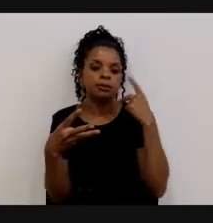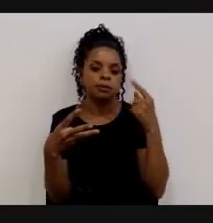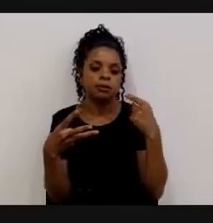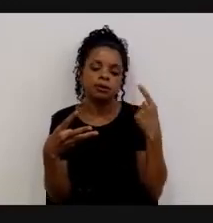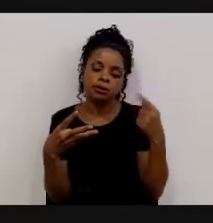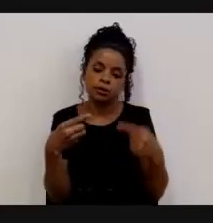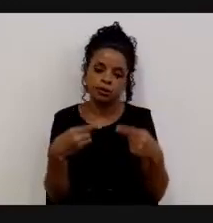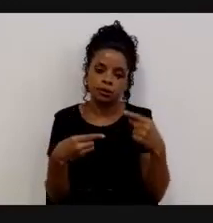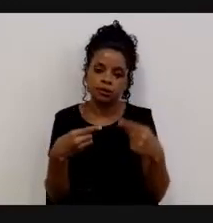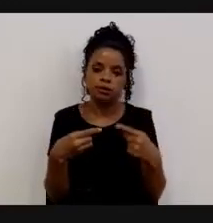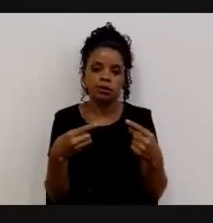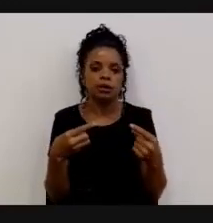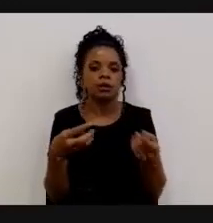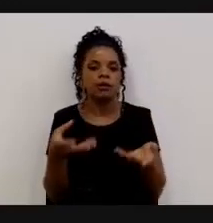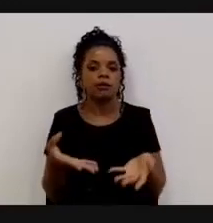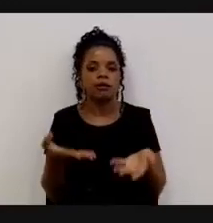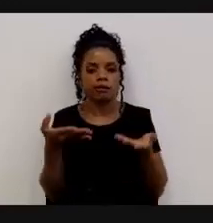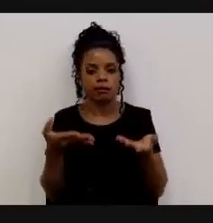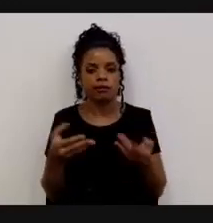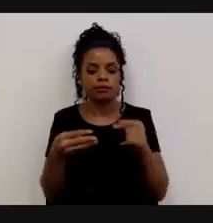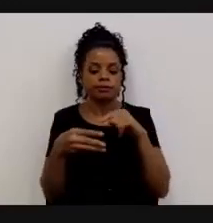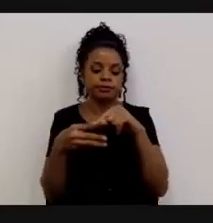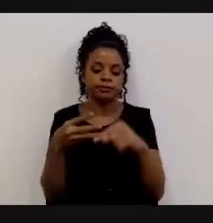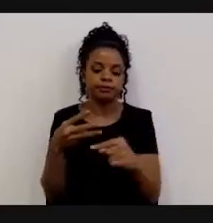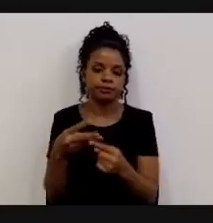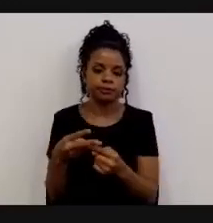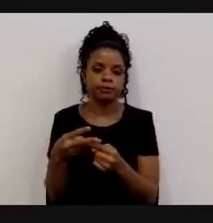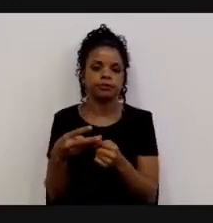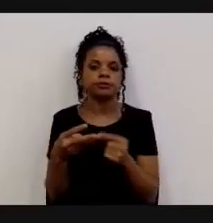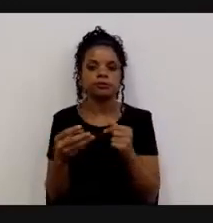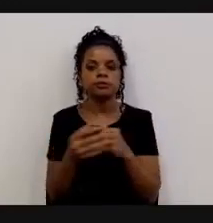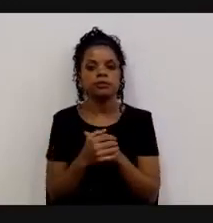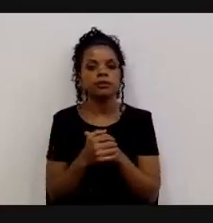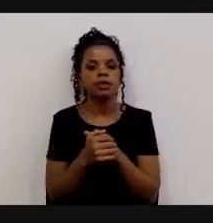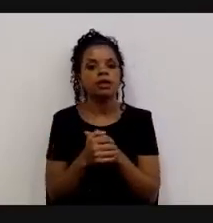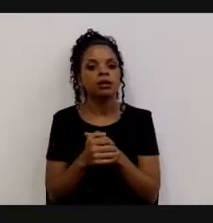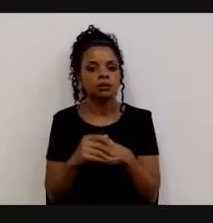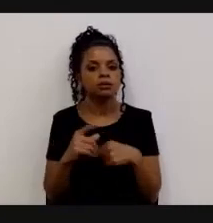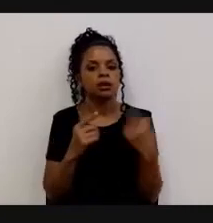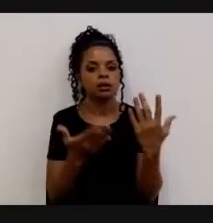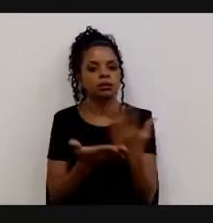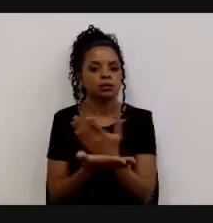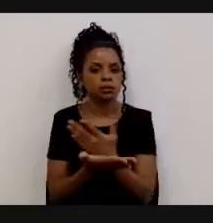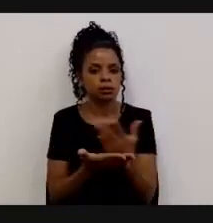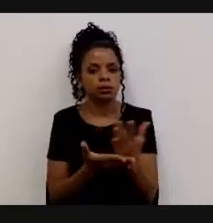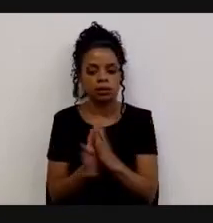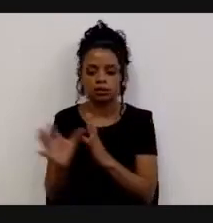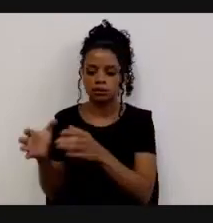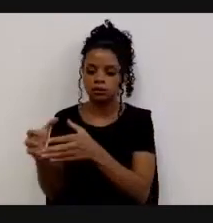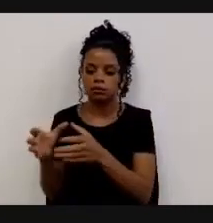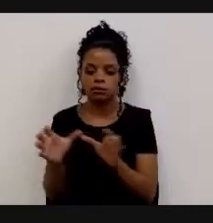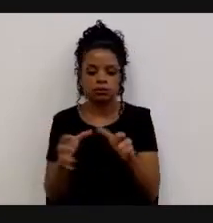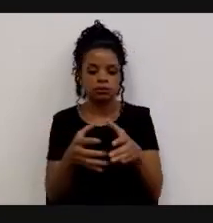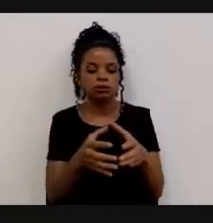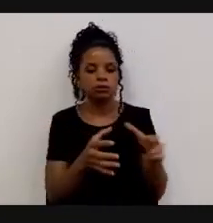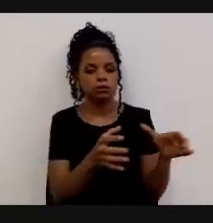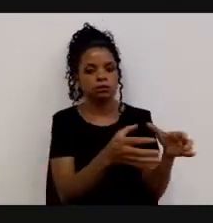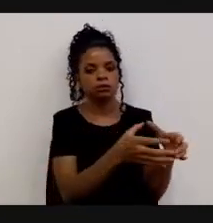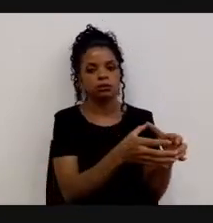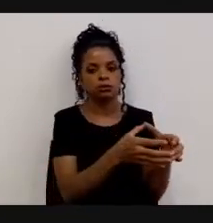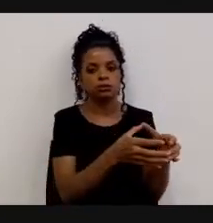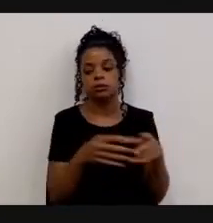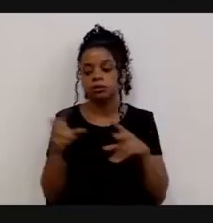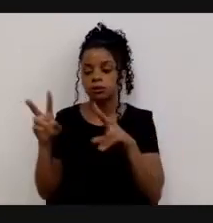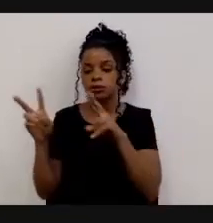suave. Então, ele faz essa divisão, eles fazem essa divisão dessas comissões